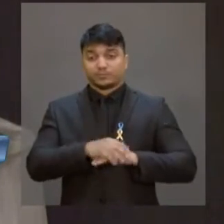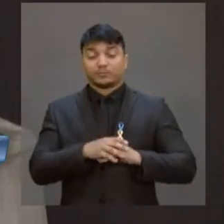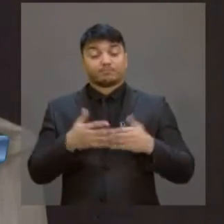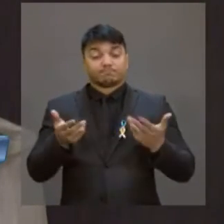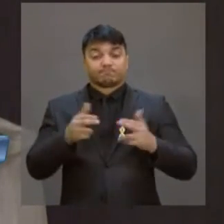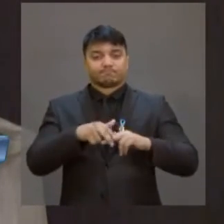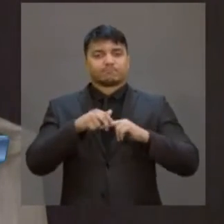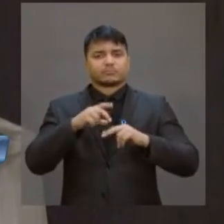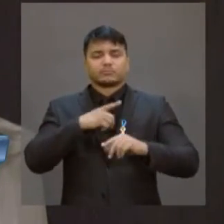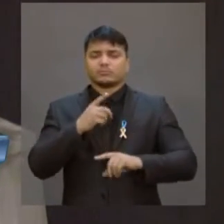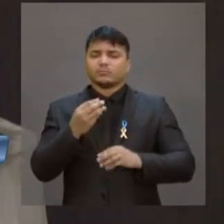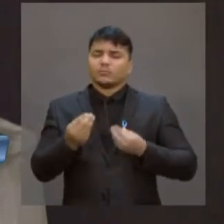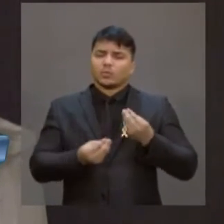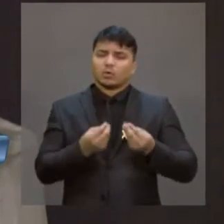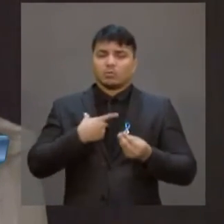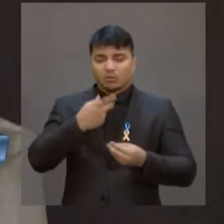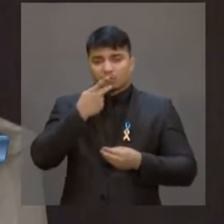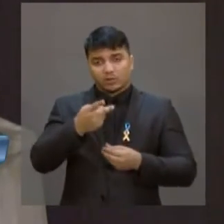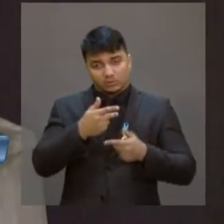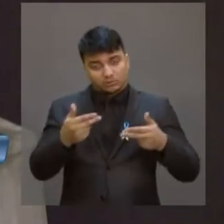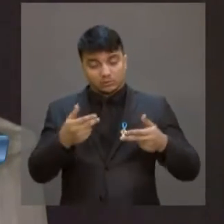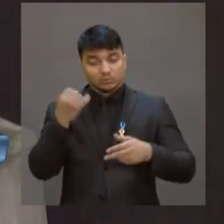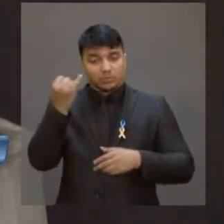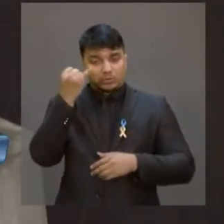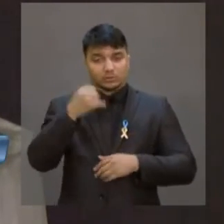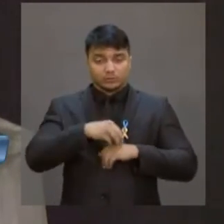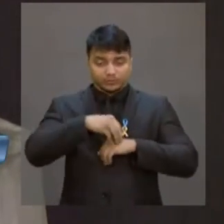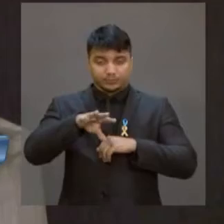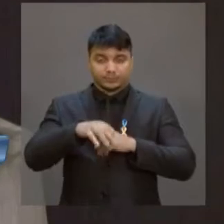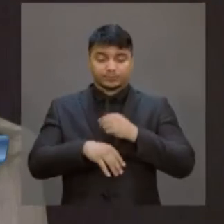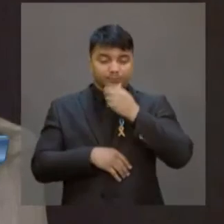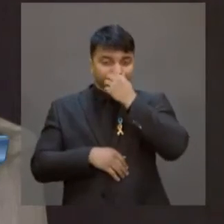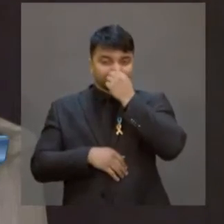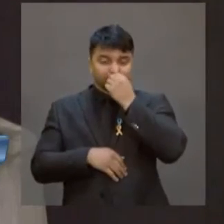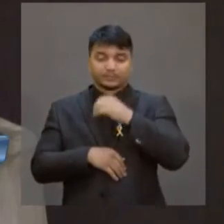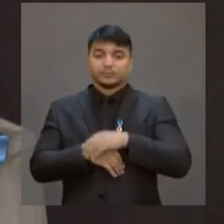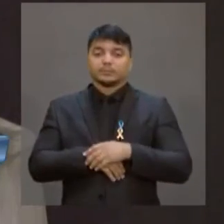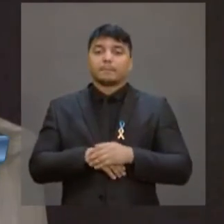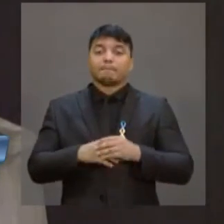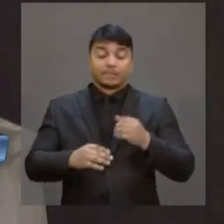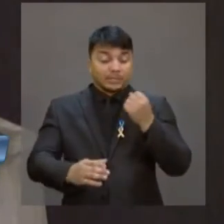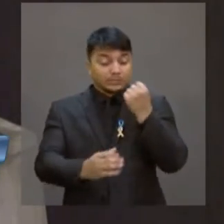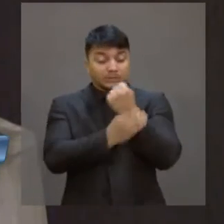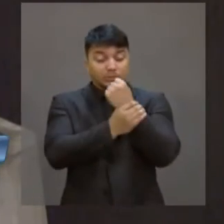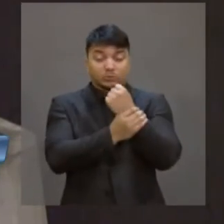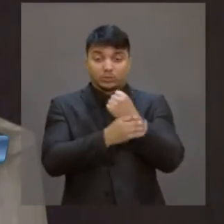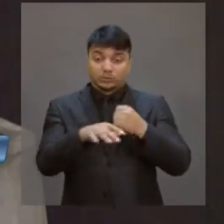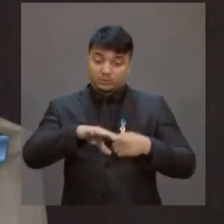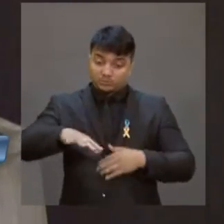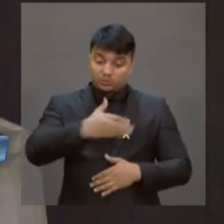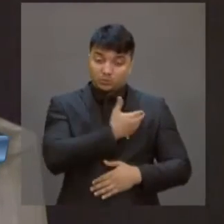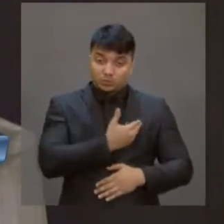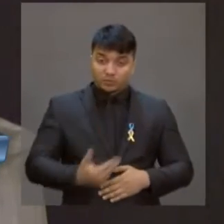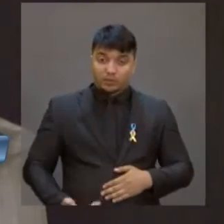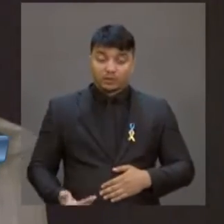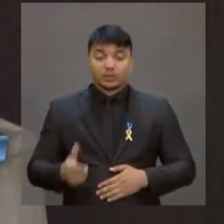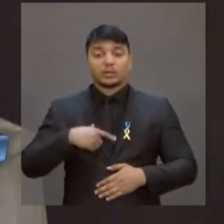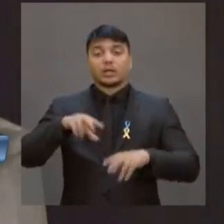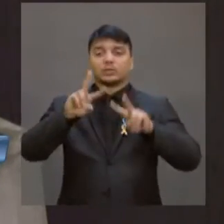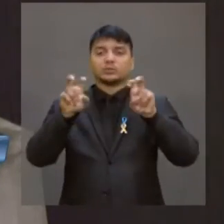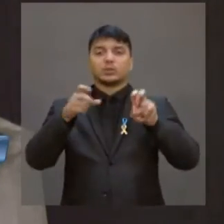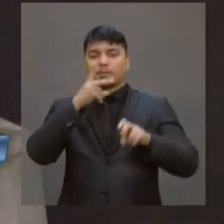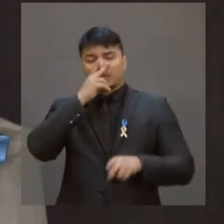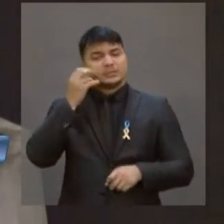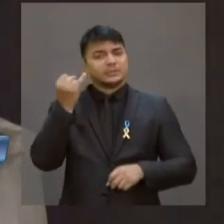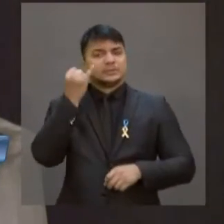algumas considerações preliminares. Segurança pública é um dos temas mais